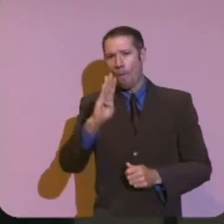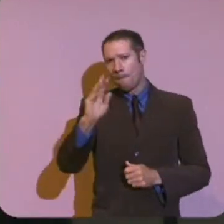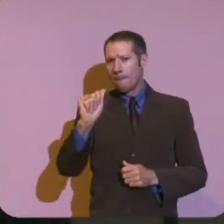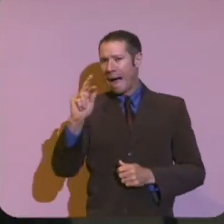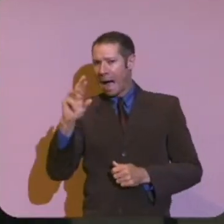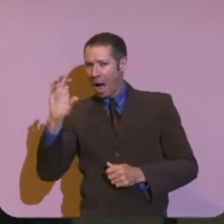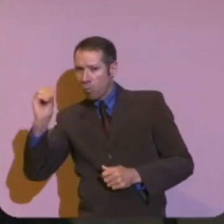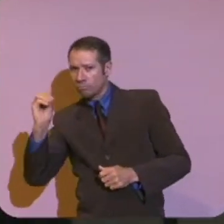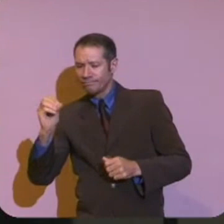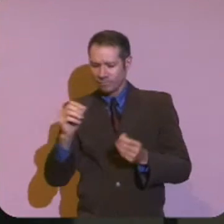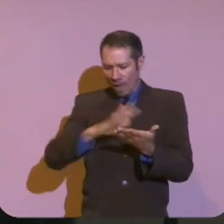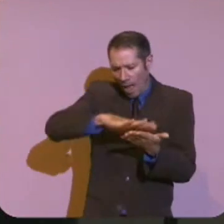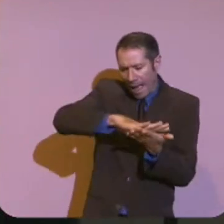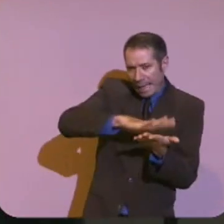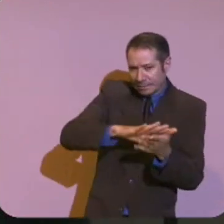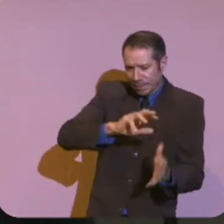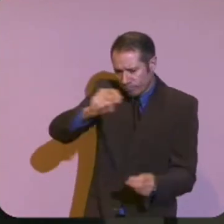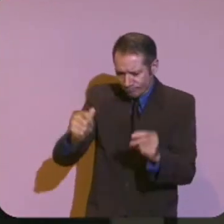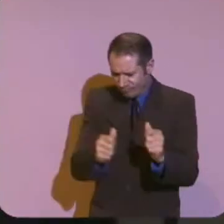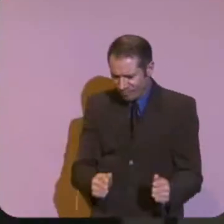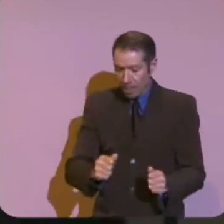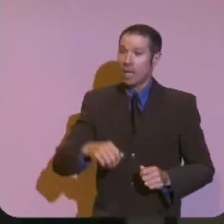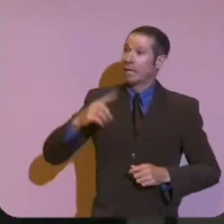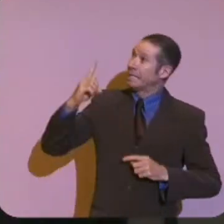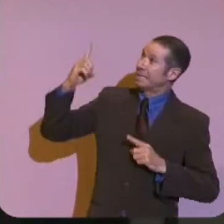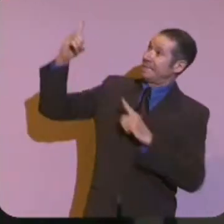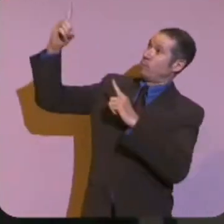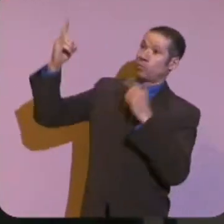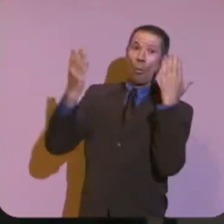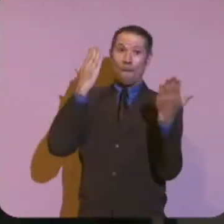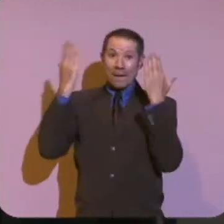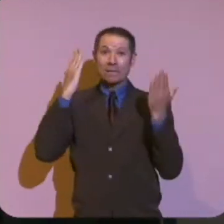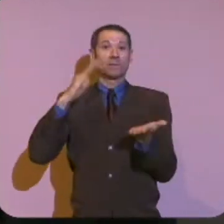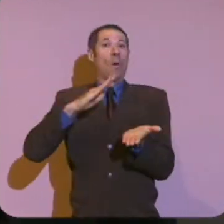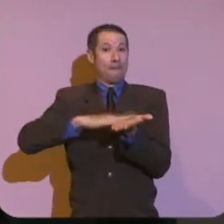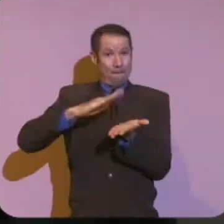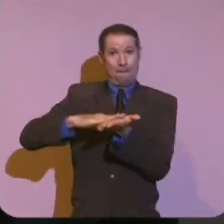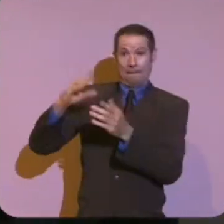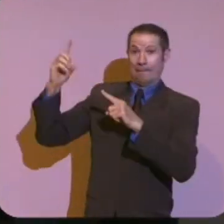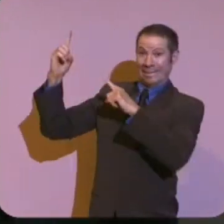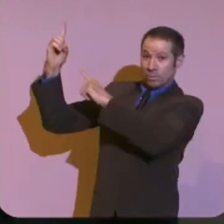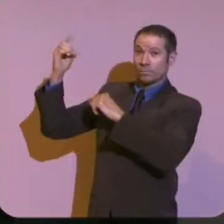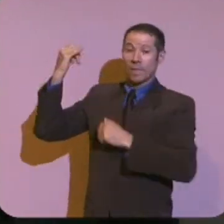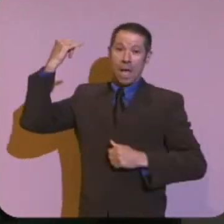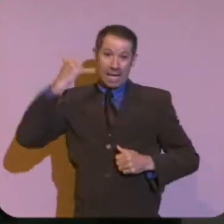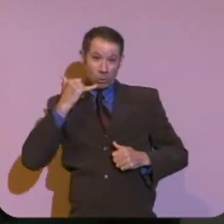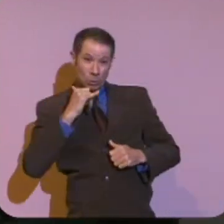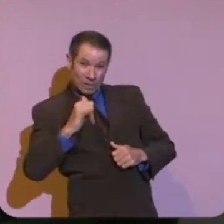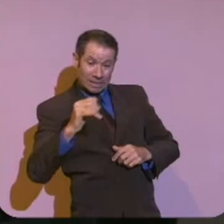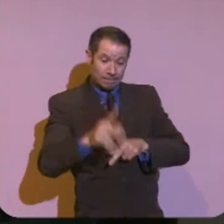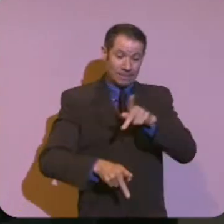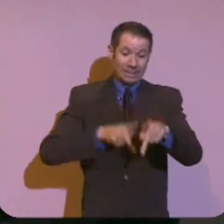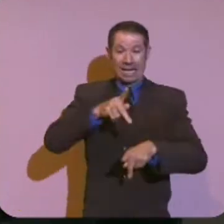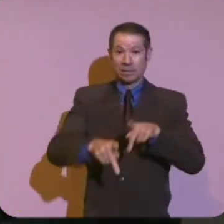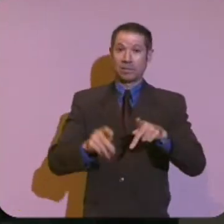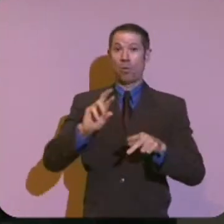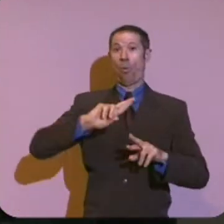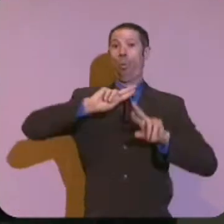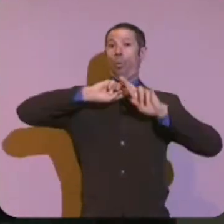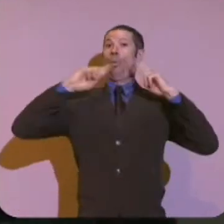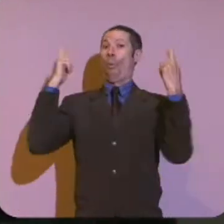do oleiro, vocês estão em minhas mãos. Se eu anunciar que uma nação ou reino